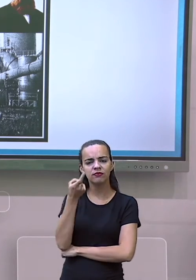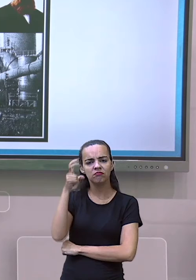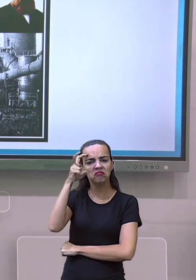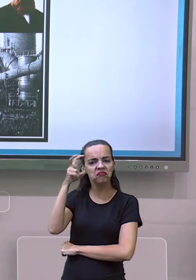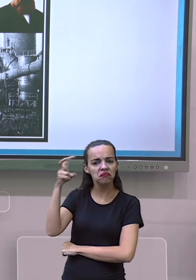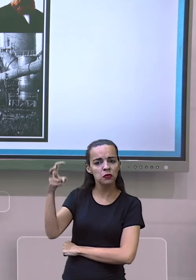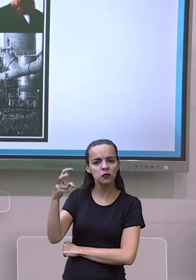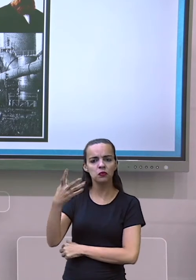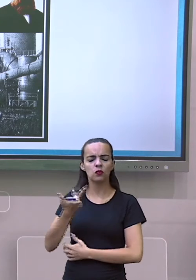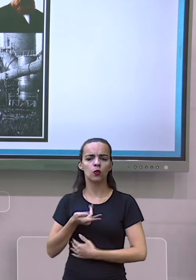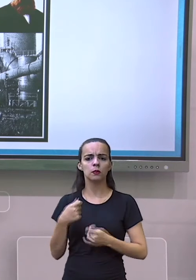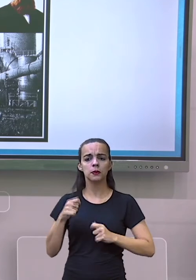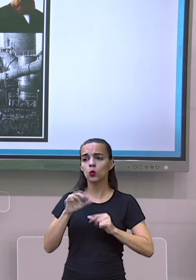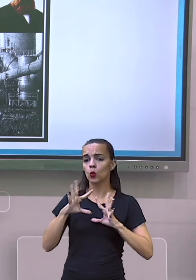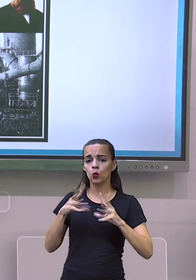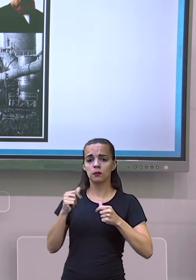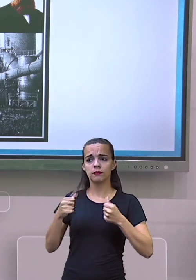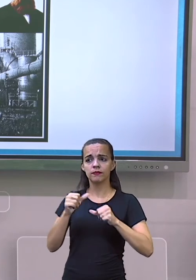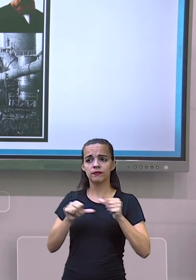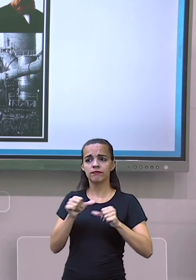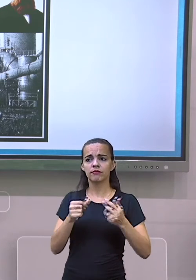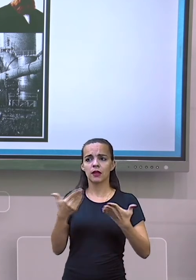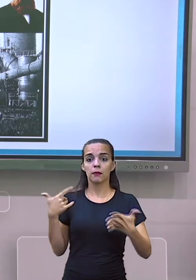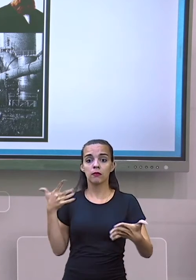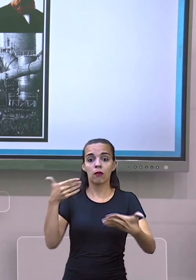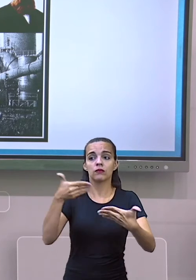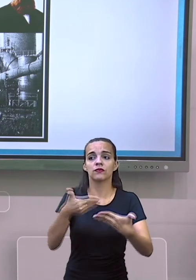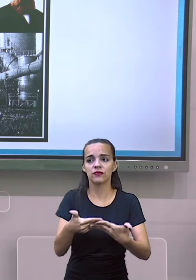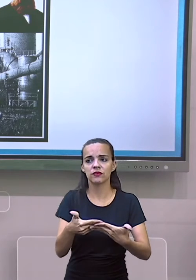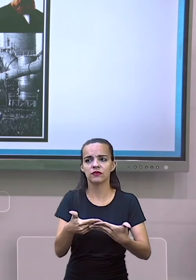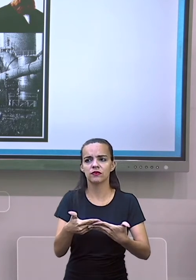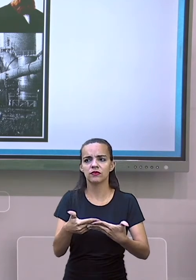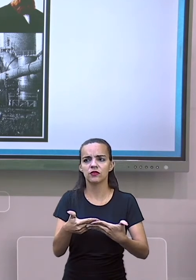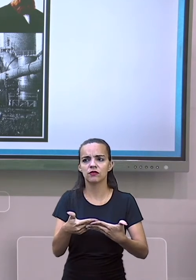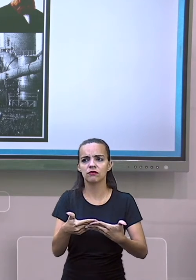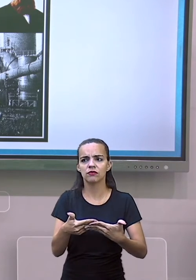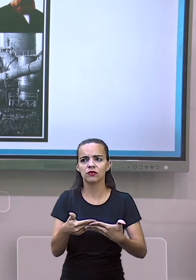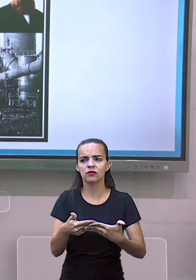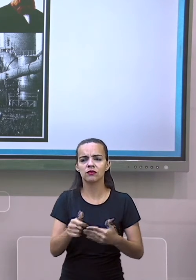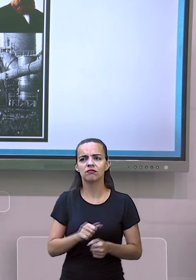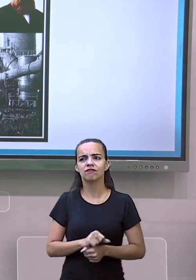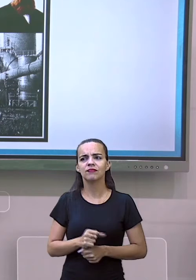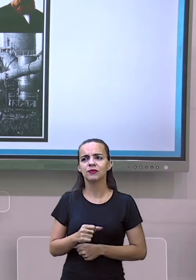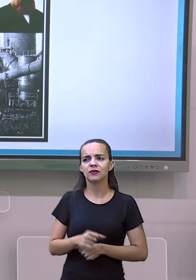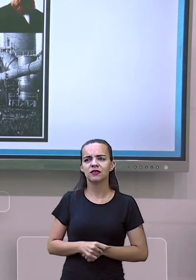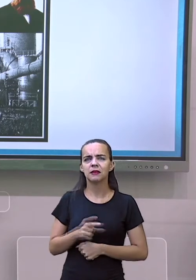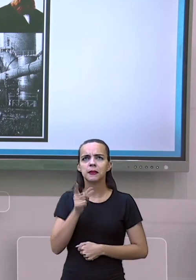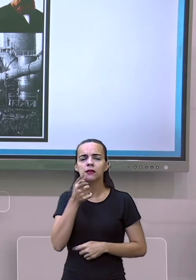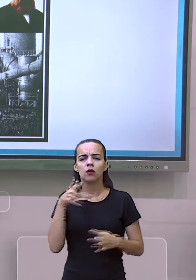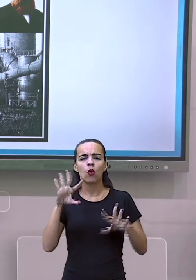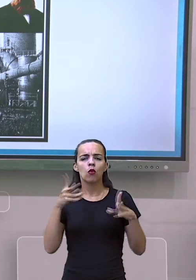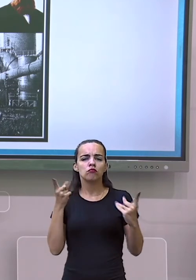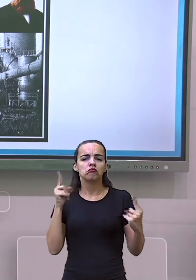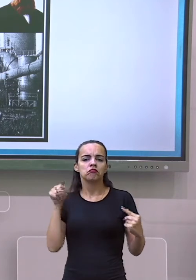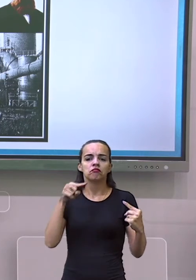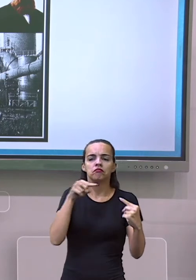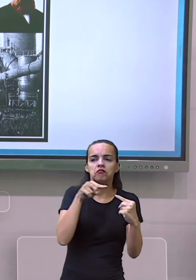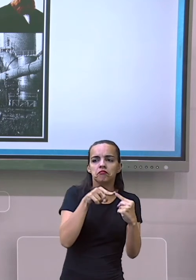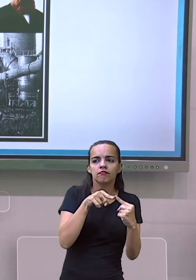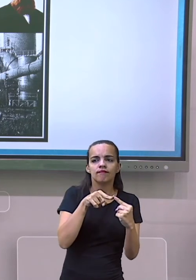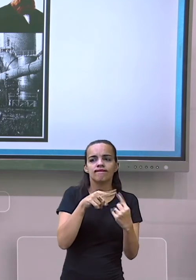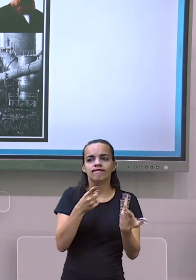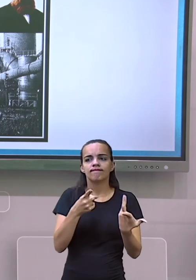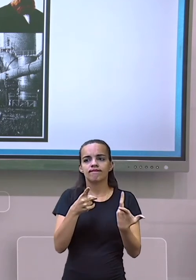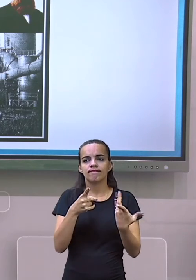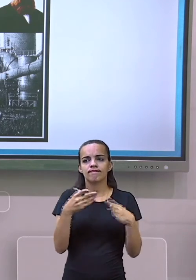cultura, para um dia chegar nesse último fator do capitalismo